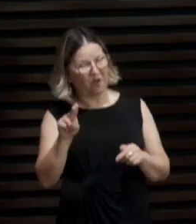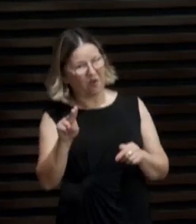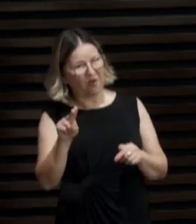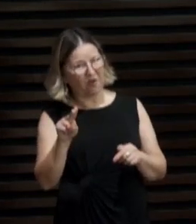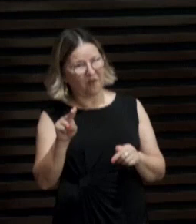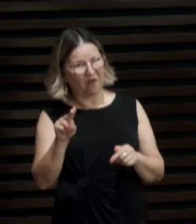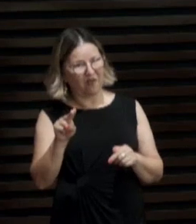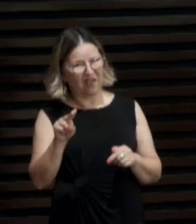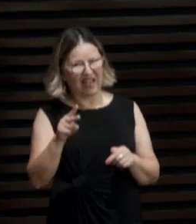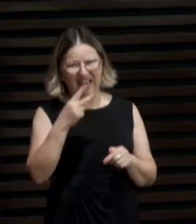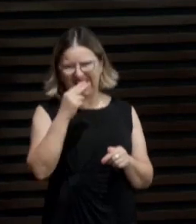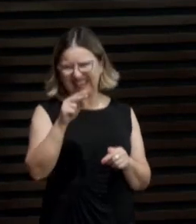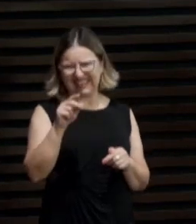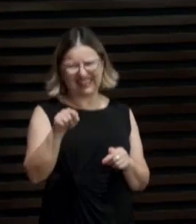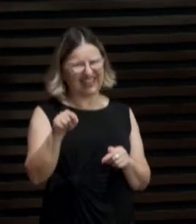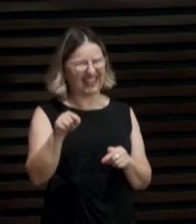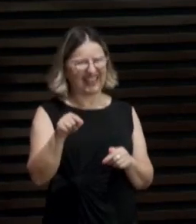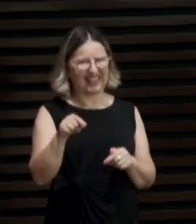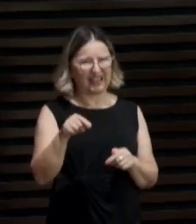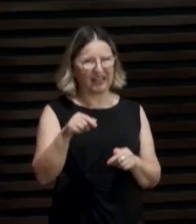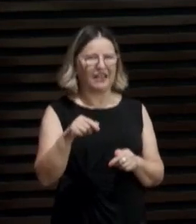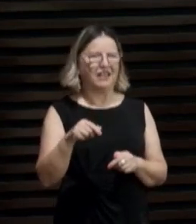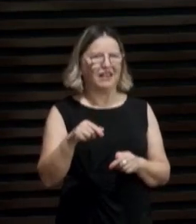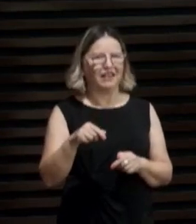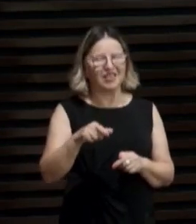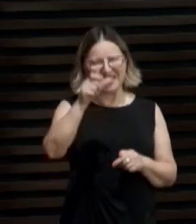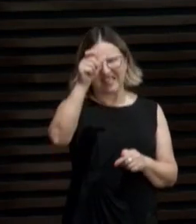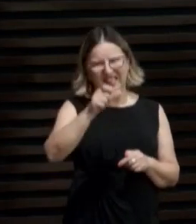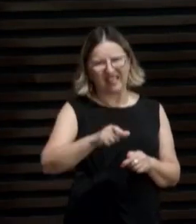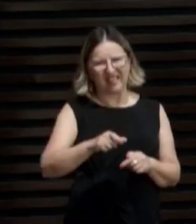sem cultura, uma pessoa tapada?